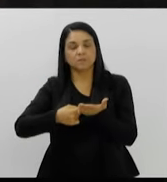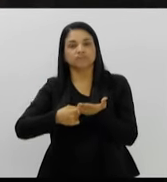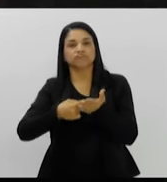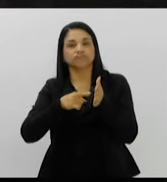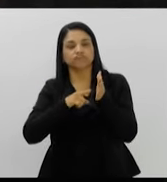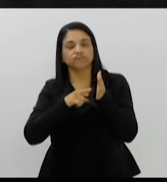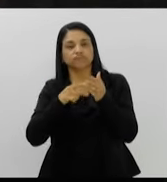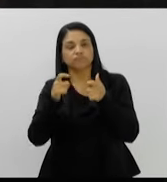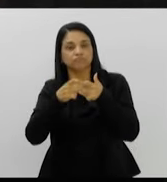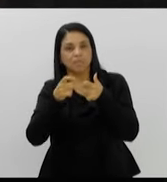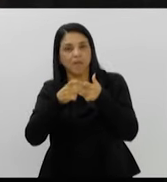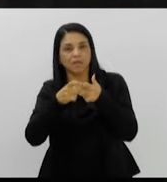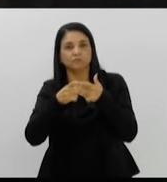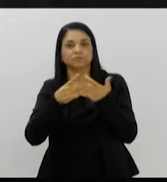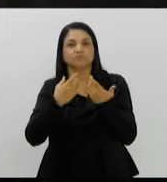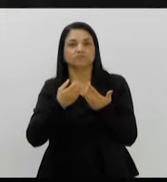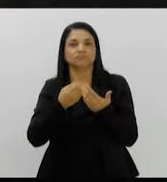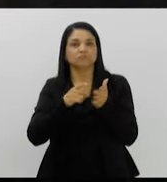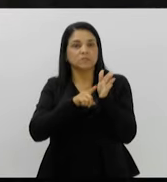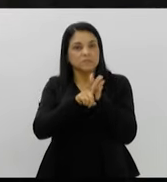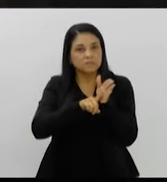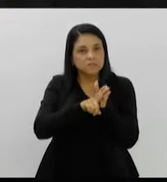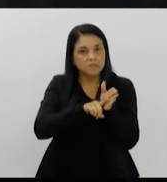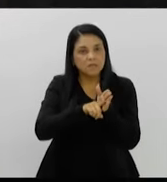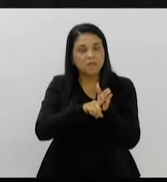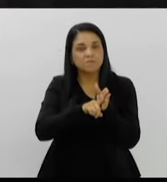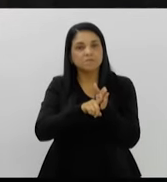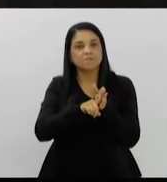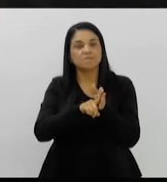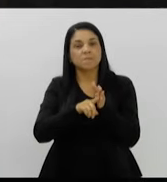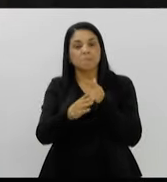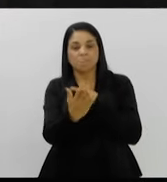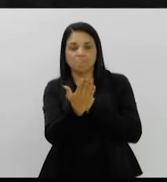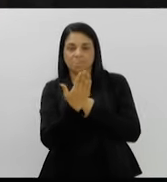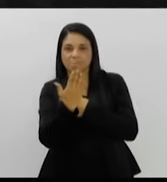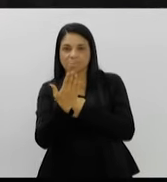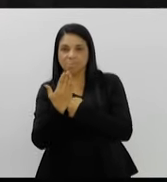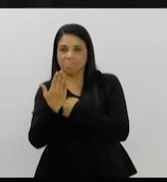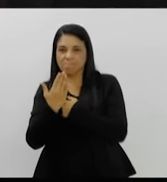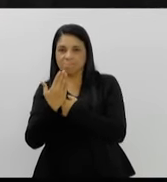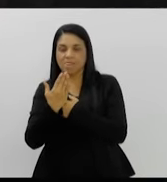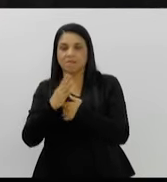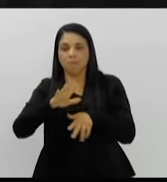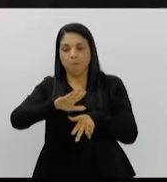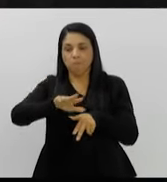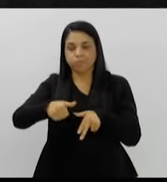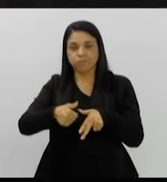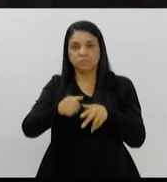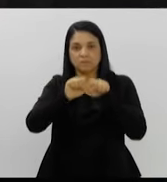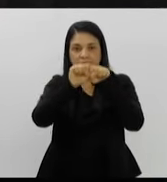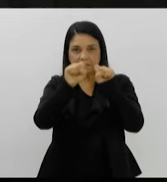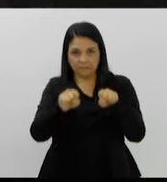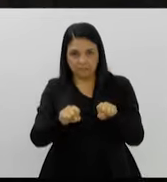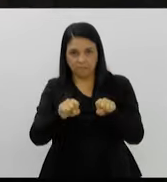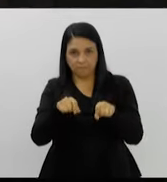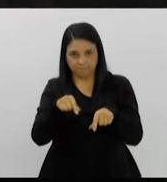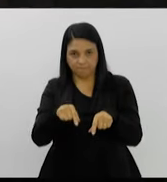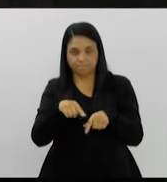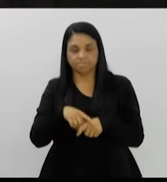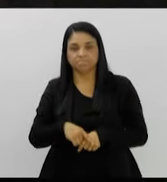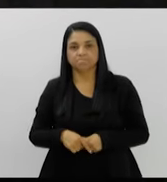exames para se beneficiarem e fraudar o sistema e eu trago aqui para